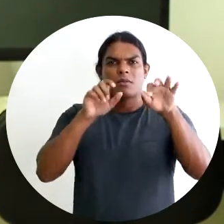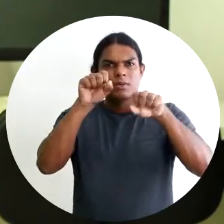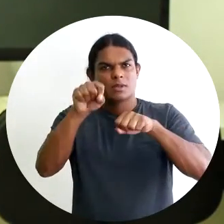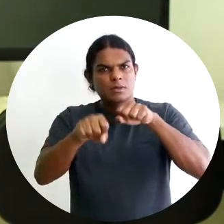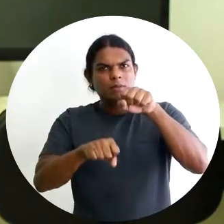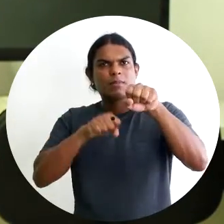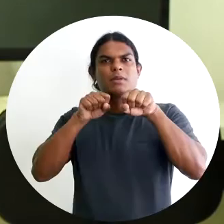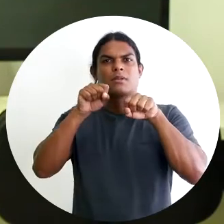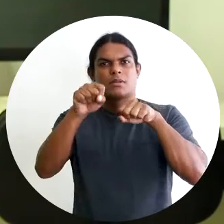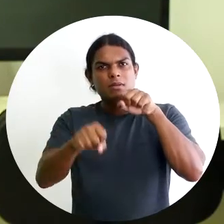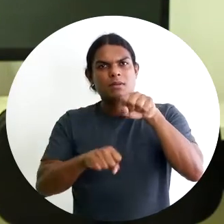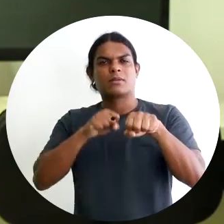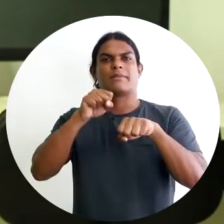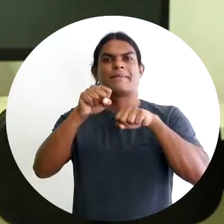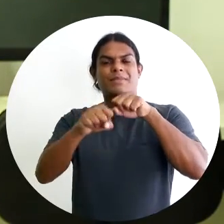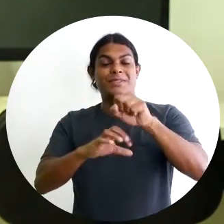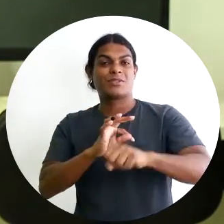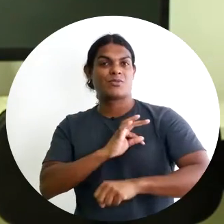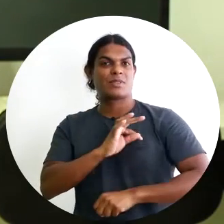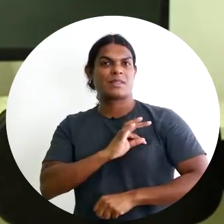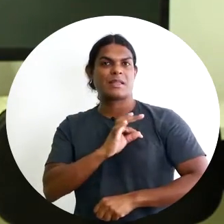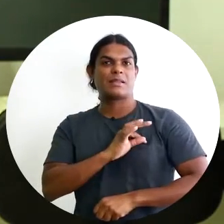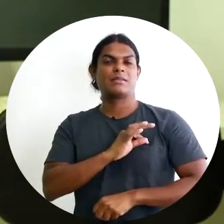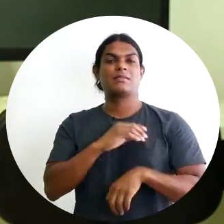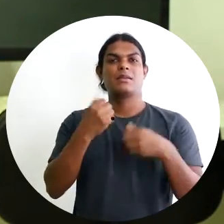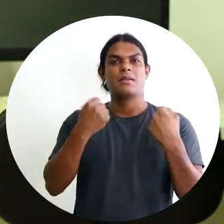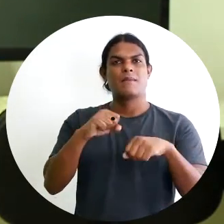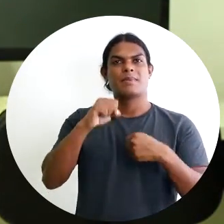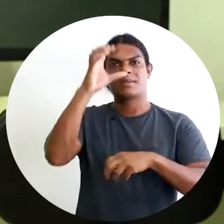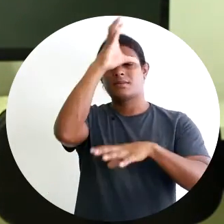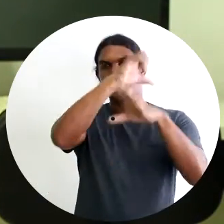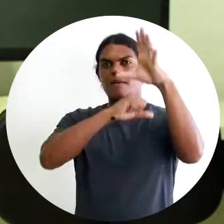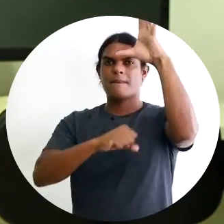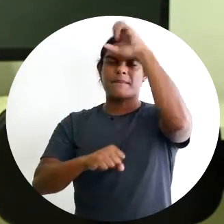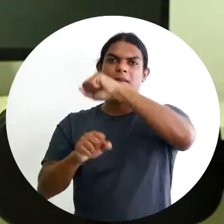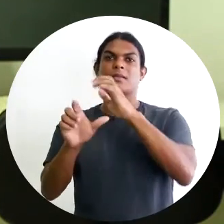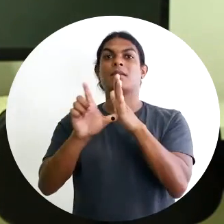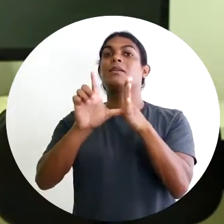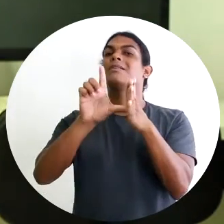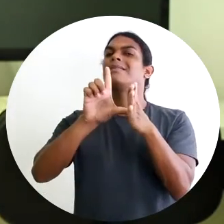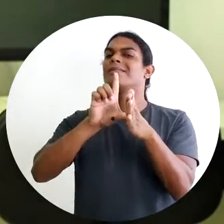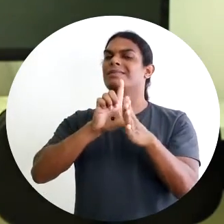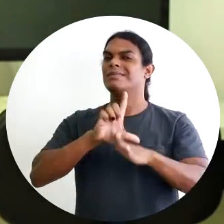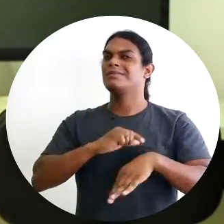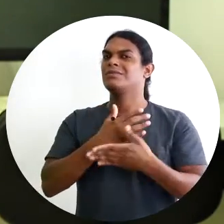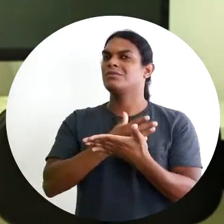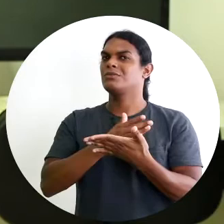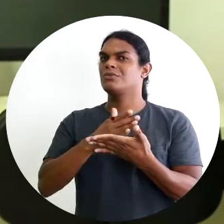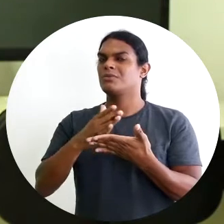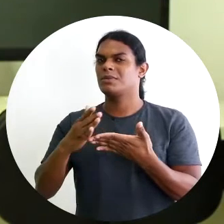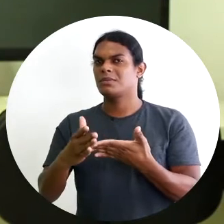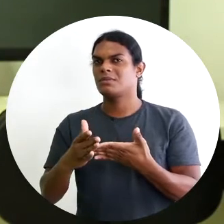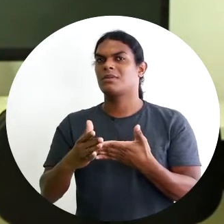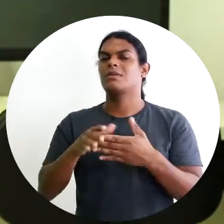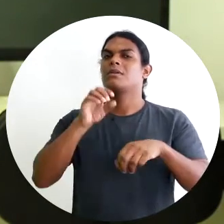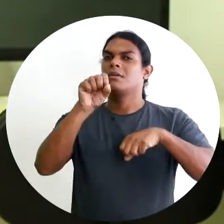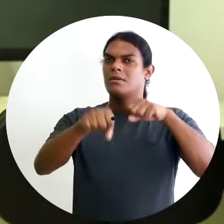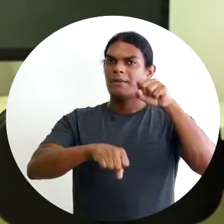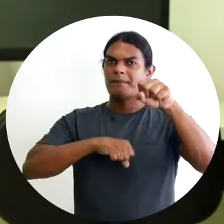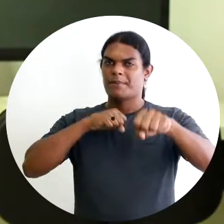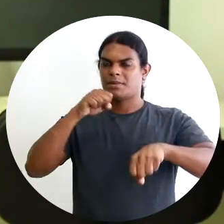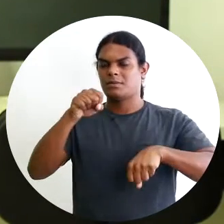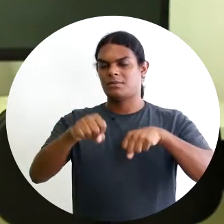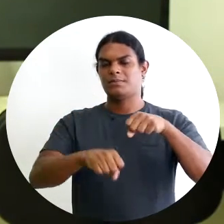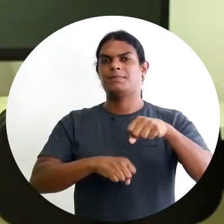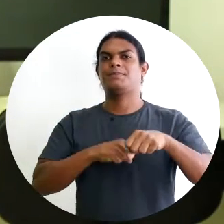não são difíceis, que você vai aprendendo ao longo do que você vai fazendo a atividade. Enfim, são coisas que a gente vai